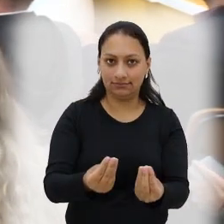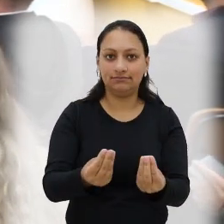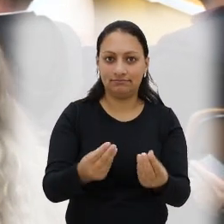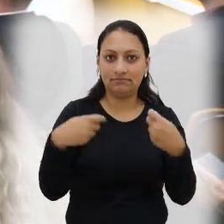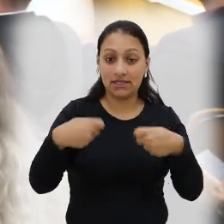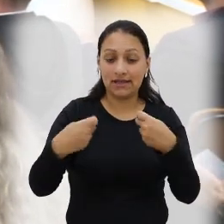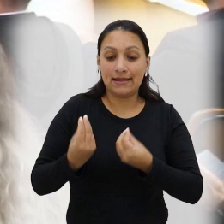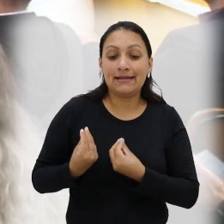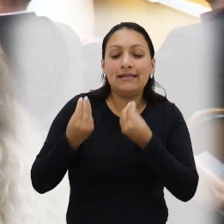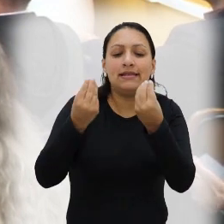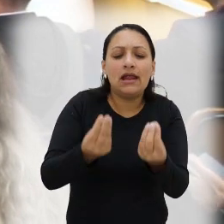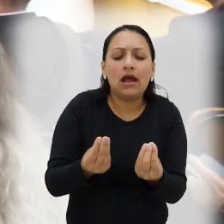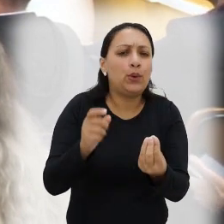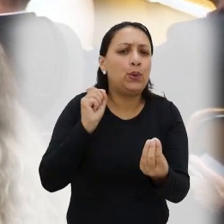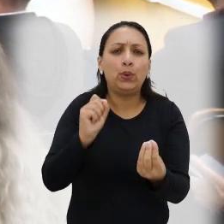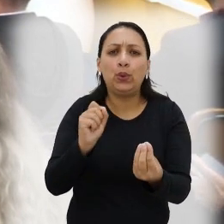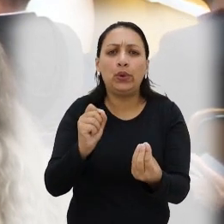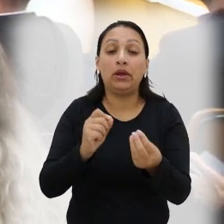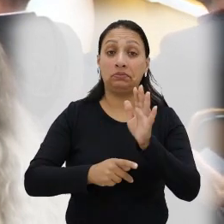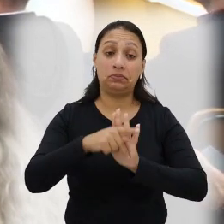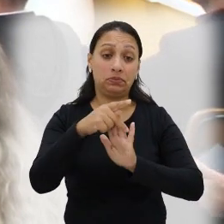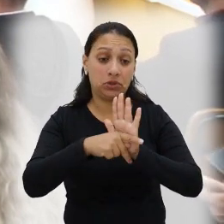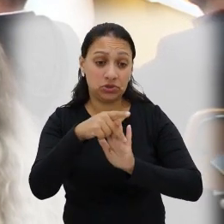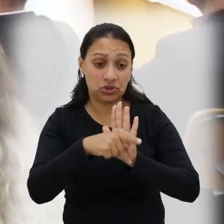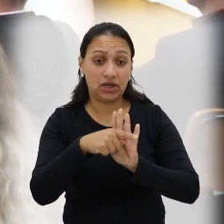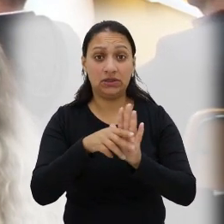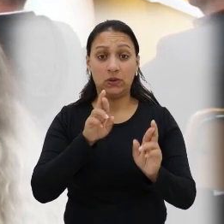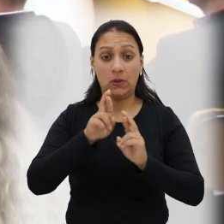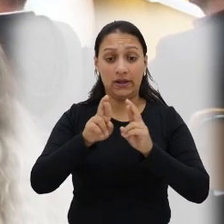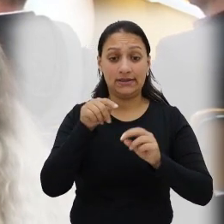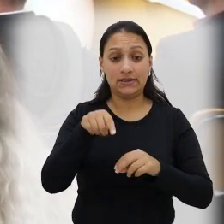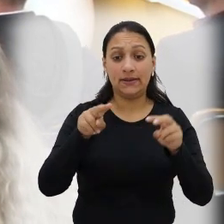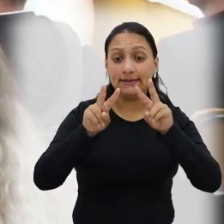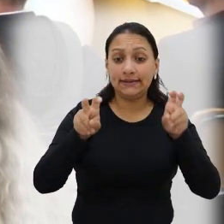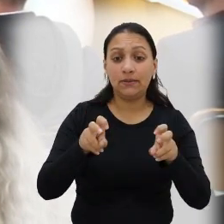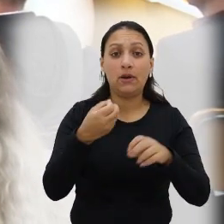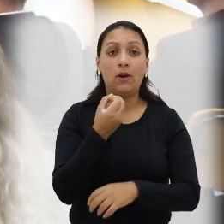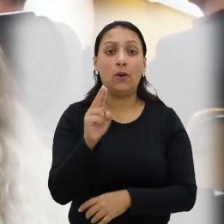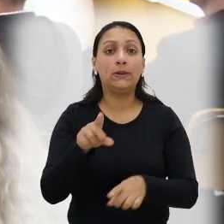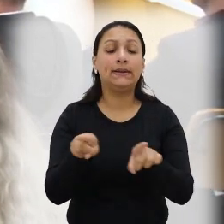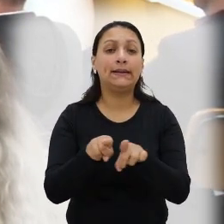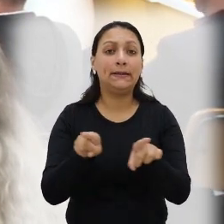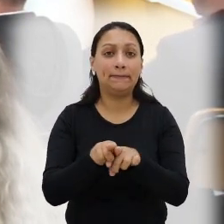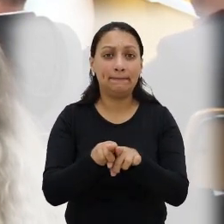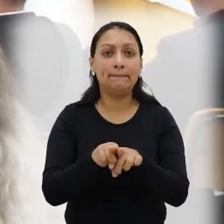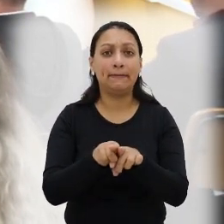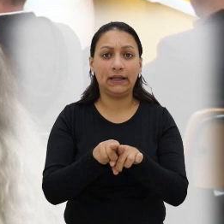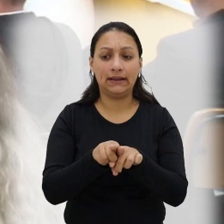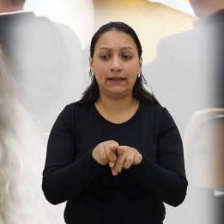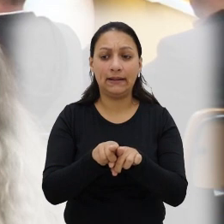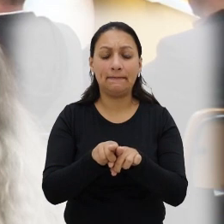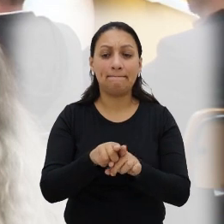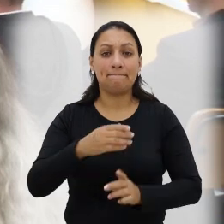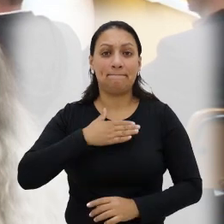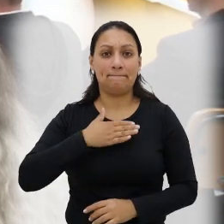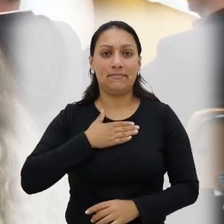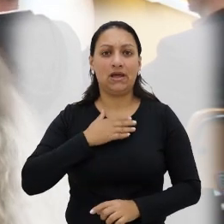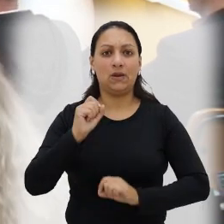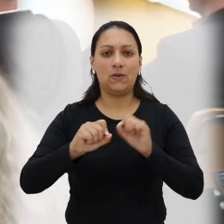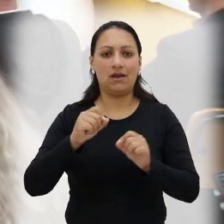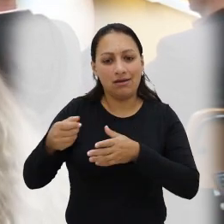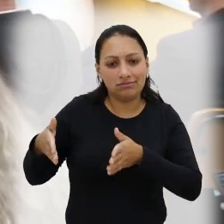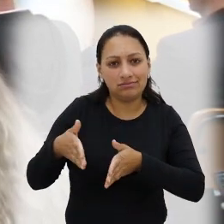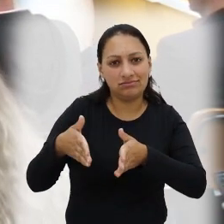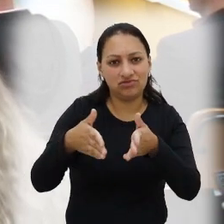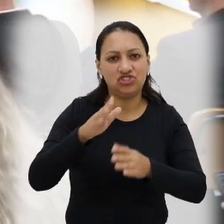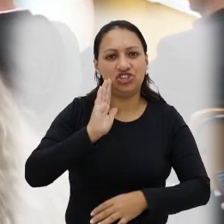esse entregável pode ser o projeto em relação àquele tema, ou, de fato, né, a minha jornada